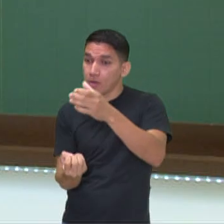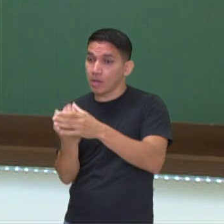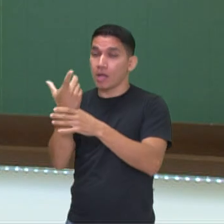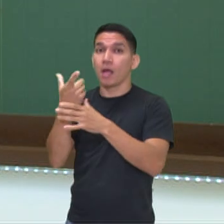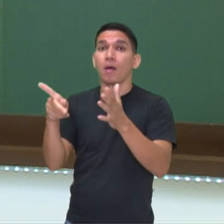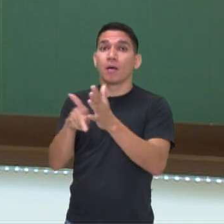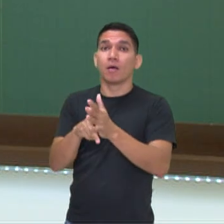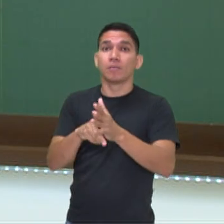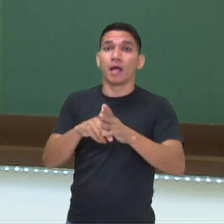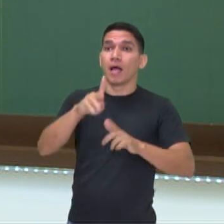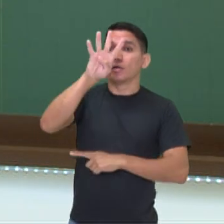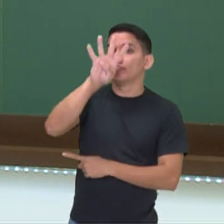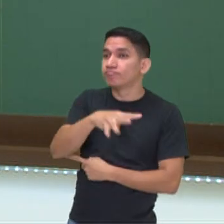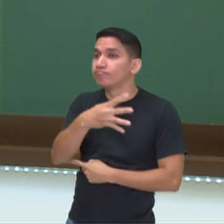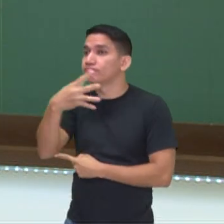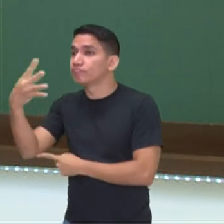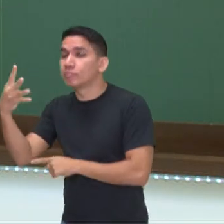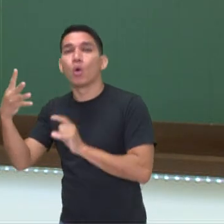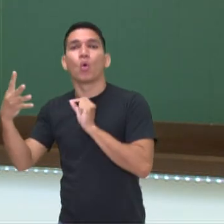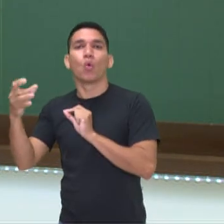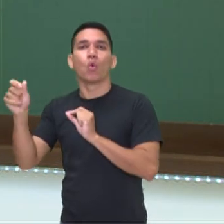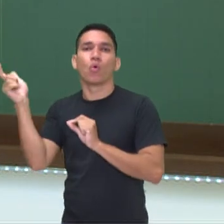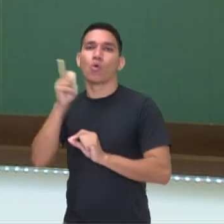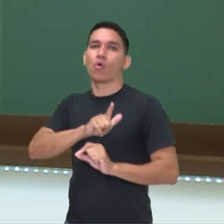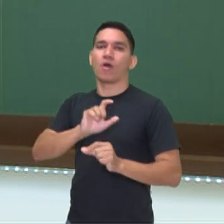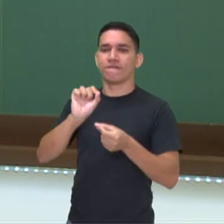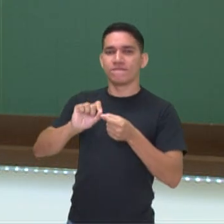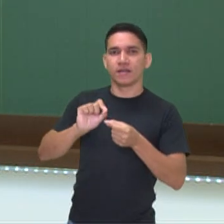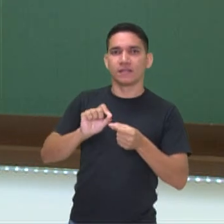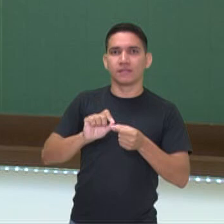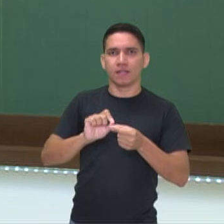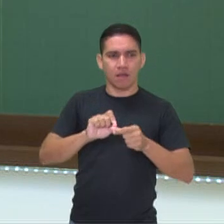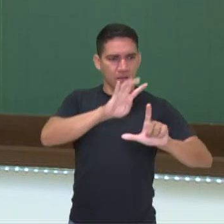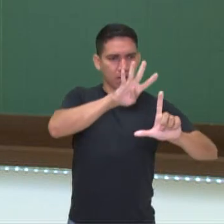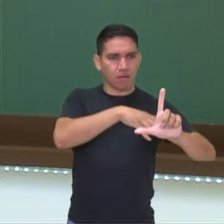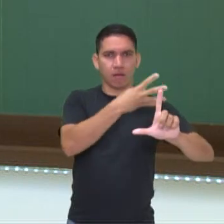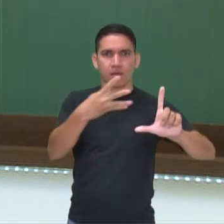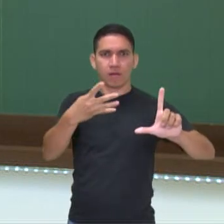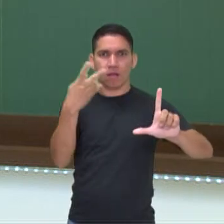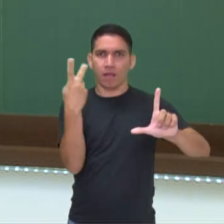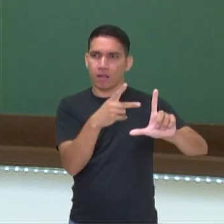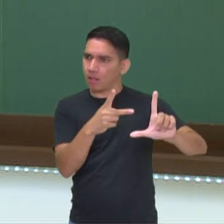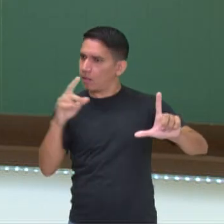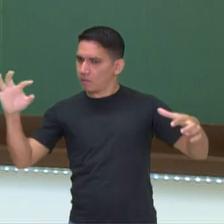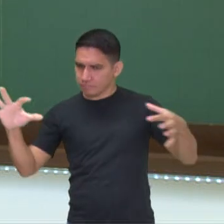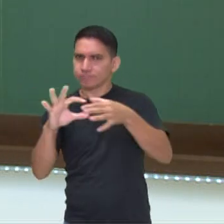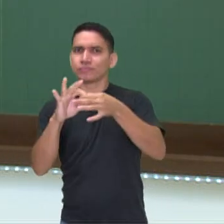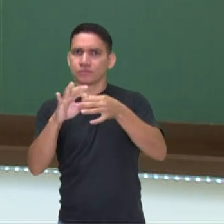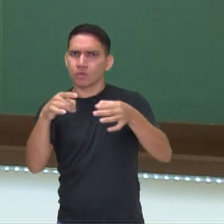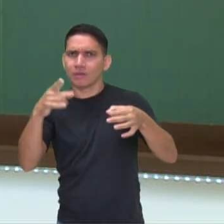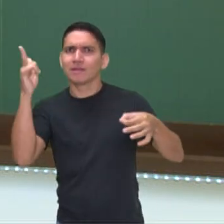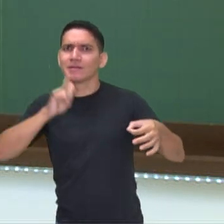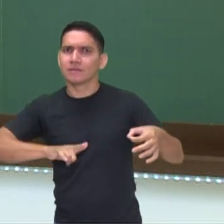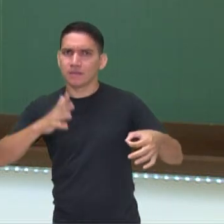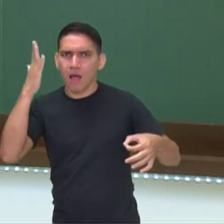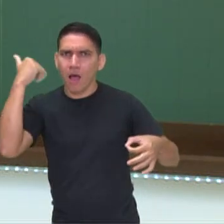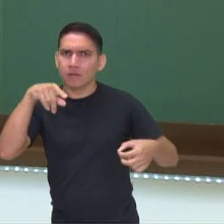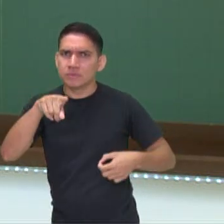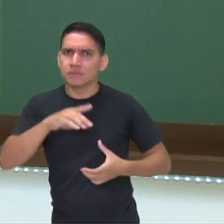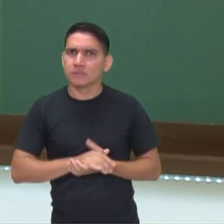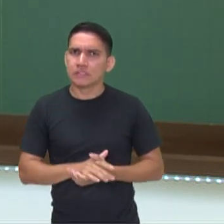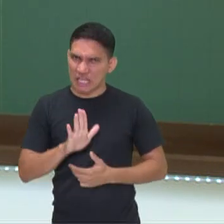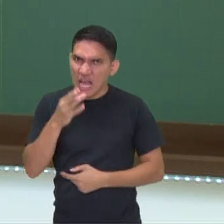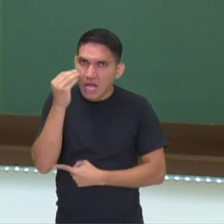algumas tabelas e com essas tabelas vocês construírem os gráficos? Vocês sabiam disso? Vocês já tentaram,